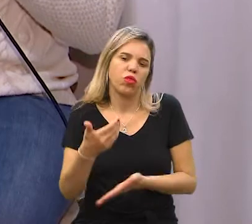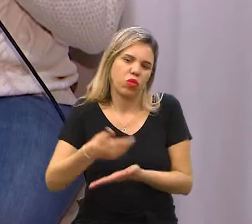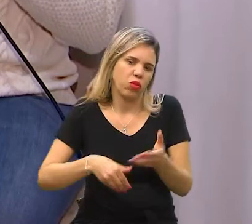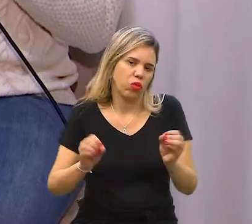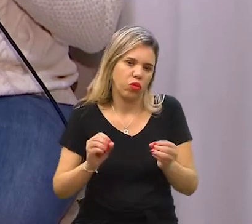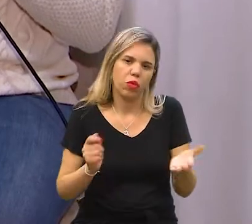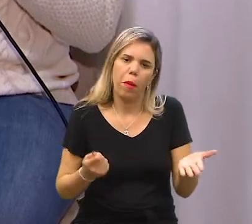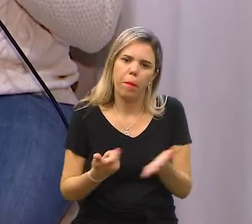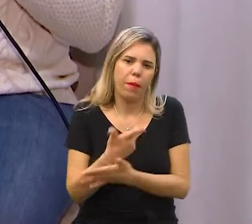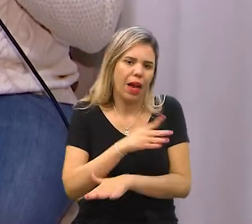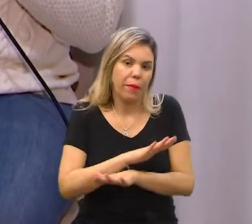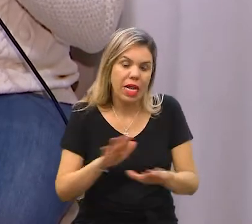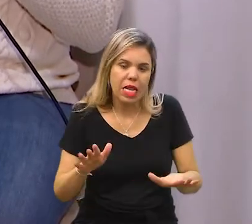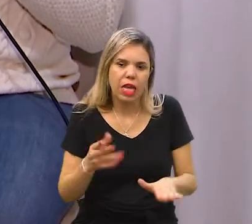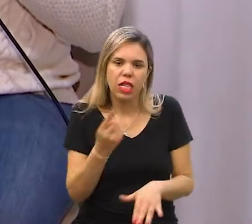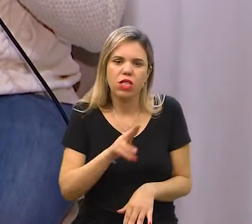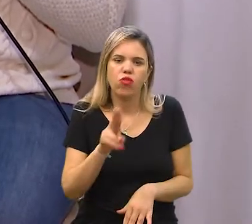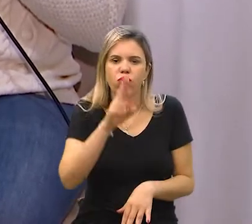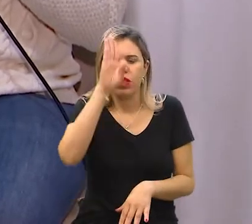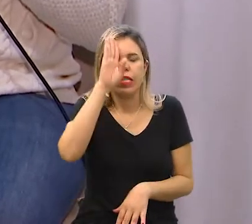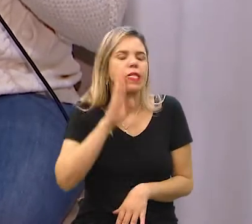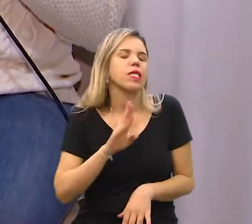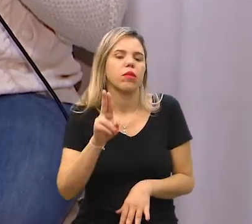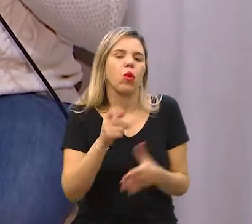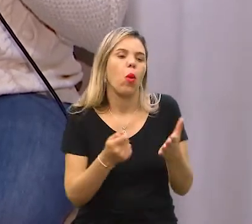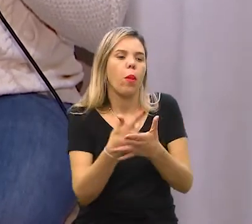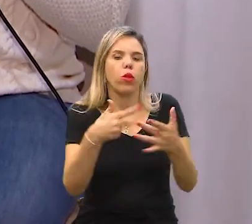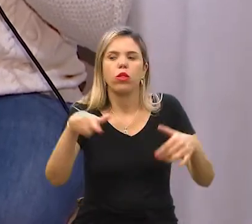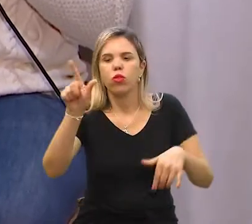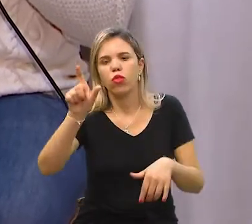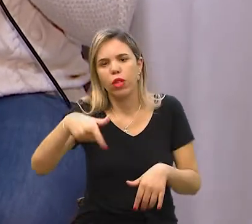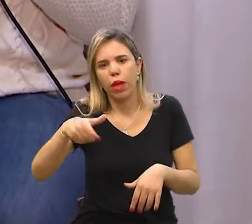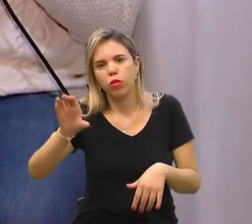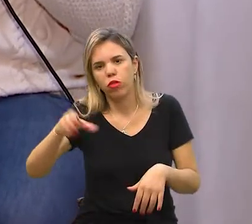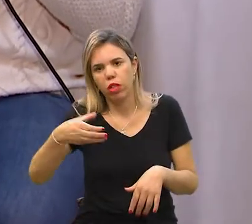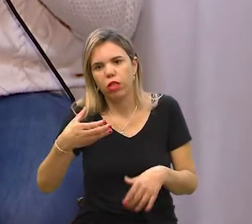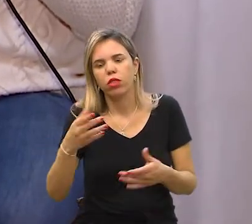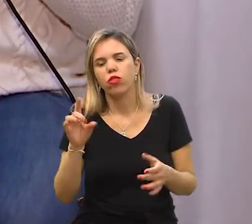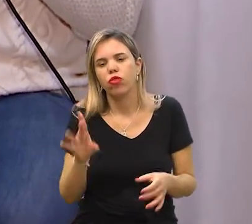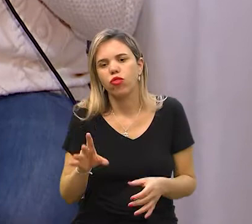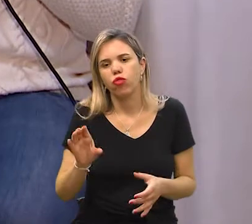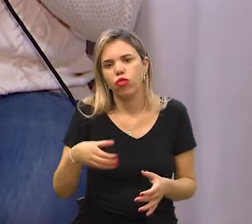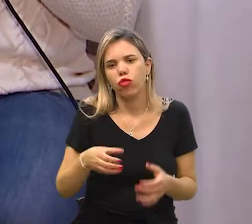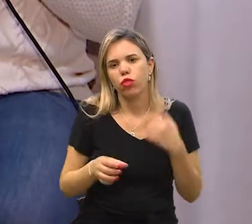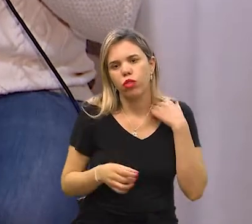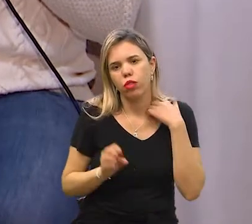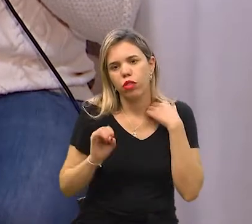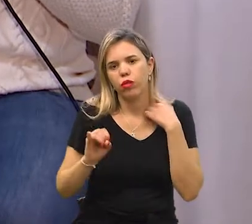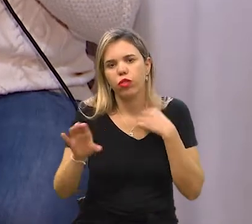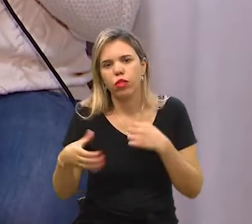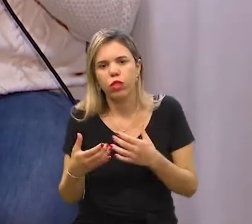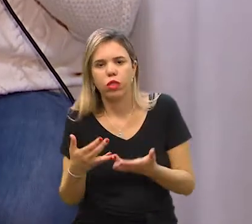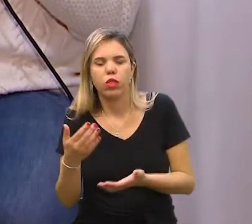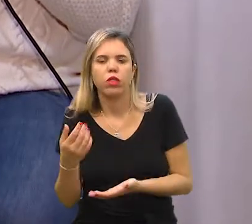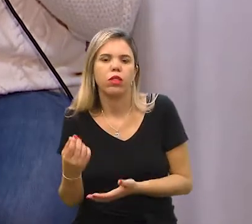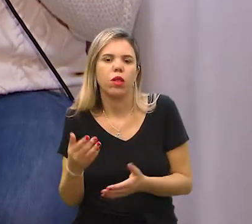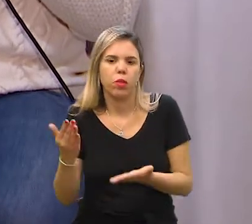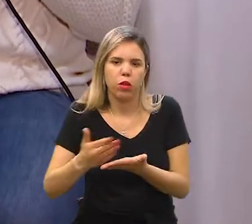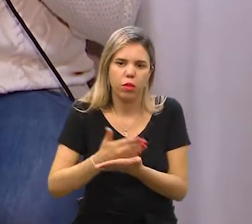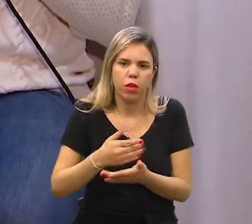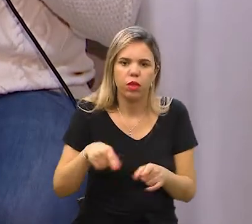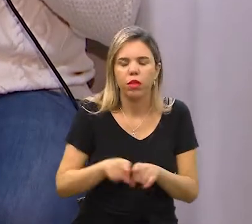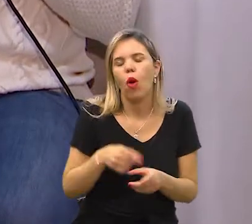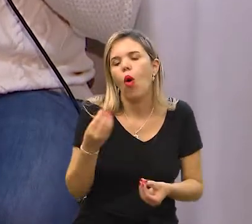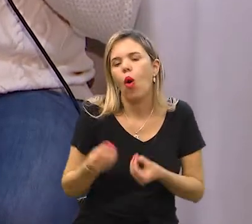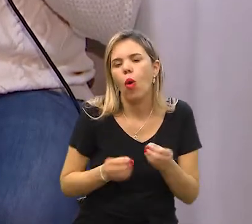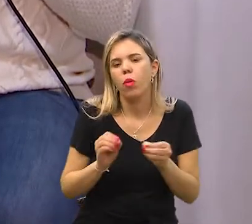Não tem taxa nenhuma. Ele é gratuito. E ele pode ser usado tanto no débito como no crédito, ou apenas no crédito? E se for no crédito, pode ser parcelado